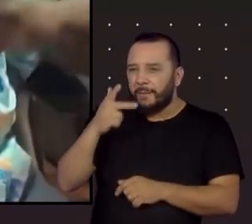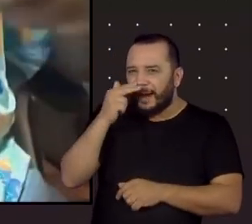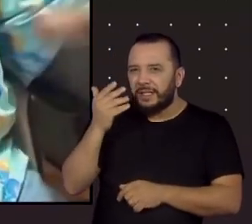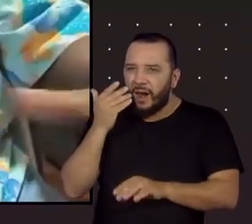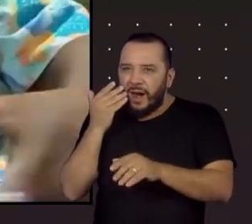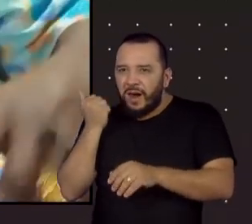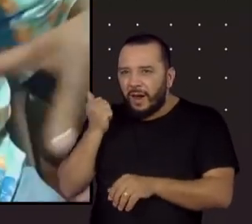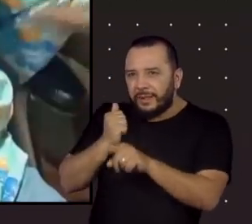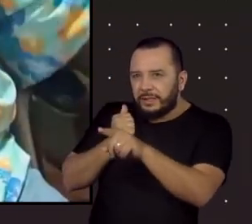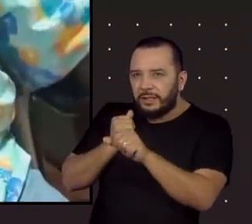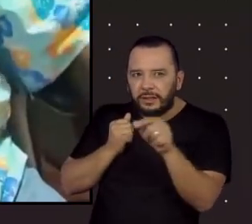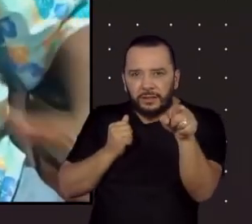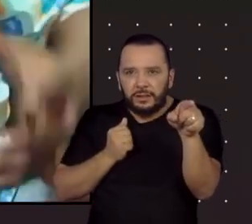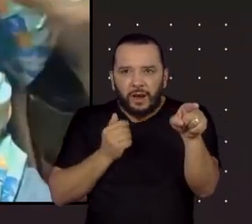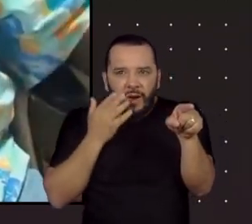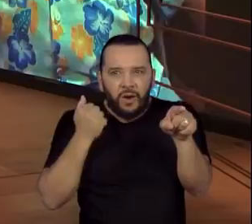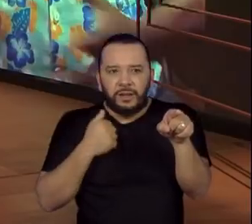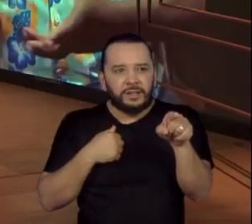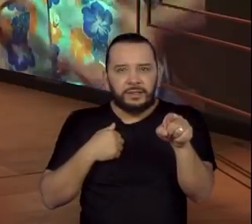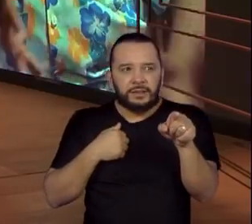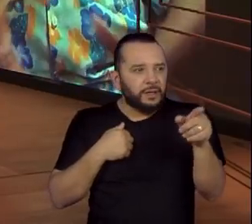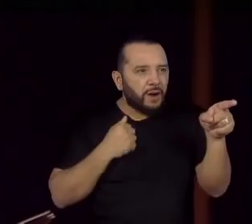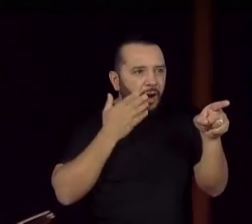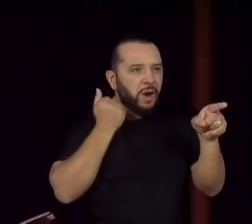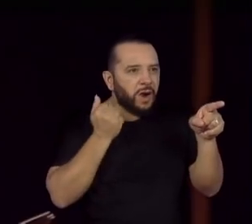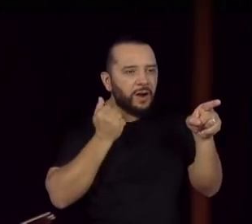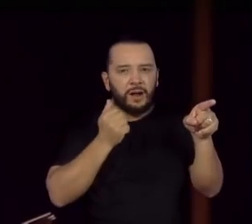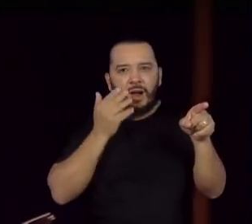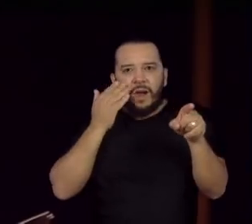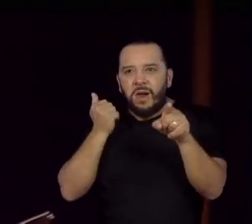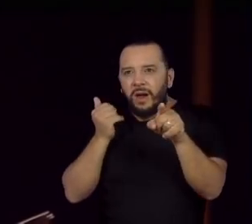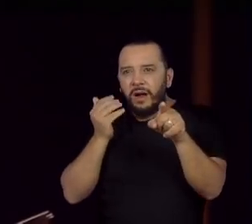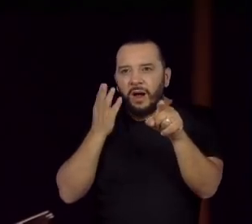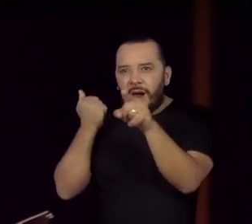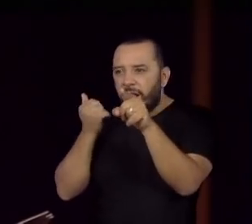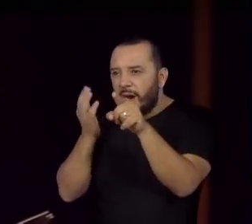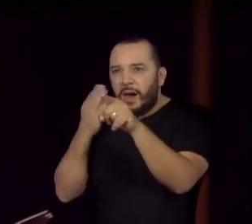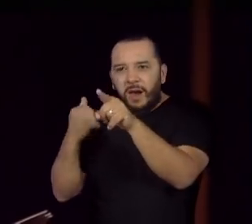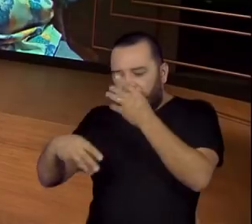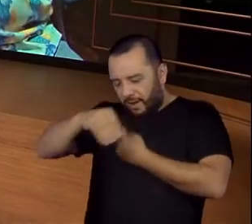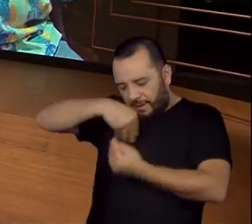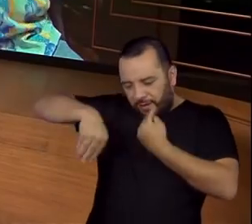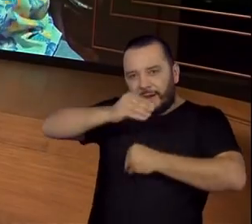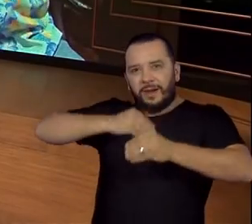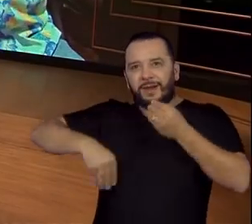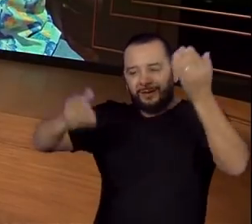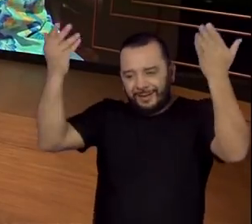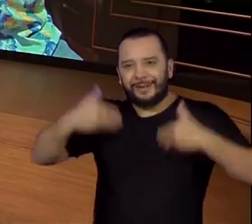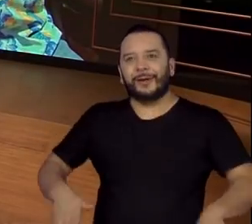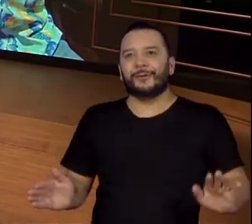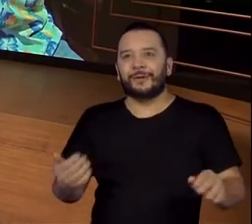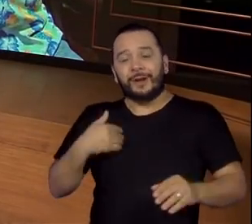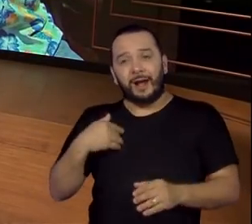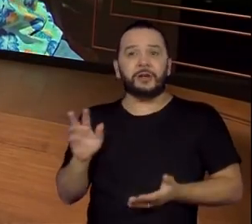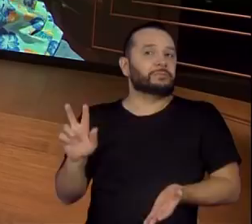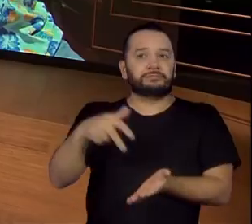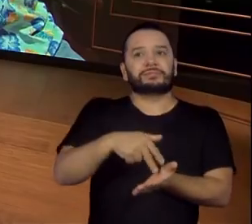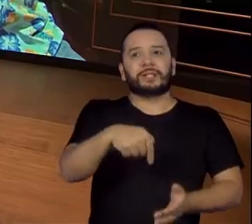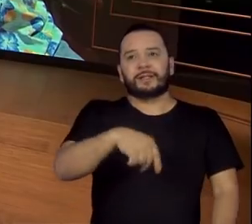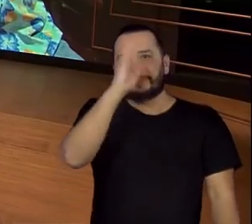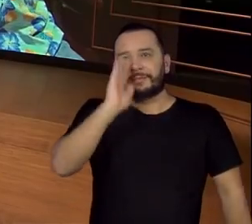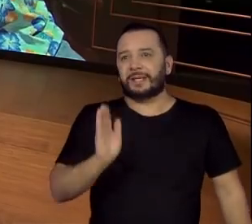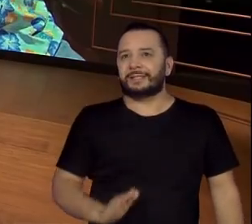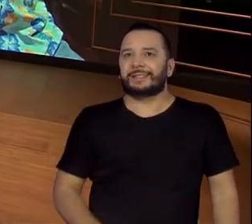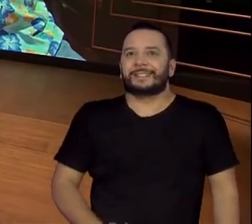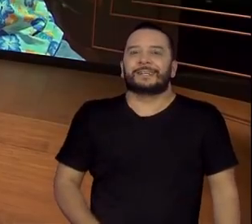de outro, fui pegando. Eu falei, como é que eu vou fazer? Tem que enquadrar isso aqui, fazer um negócio assim, assim, assado. Quando eu cheguei ao Brasil, era